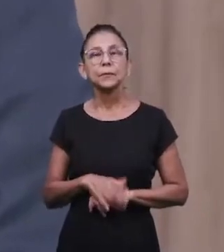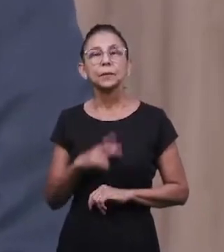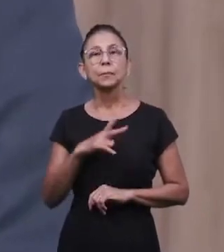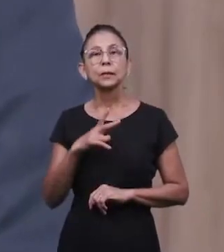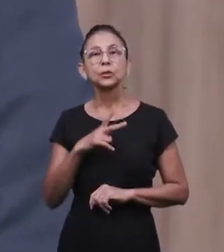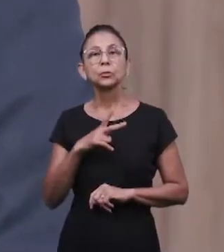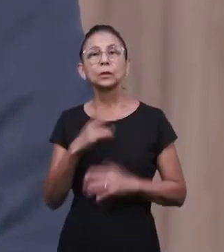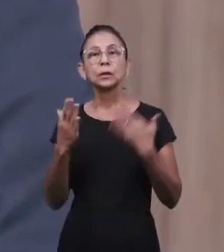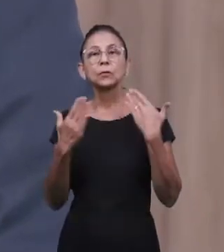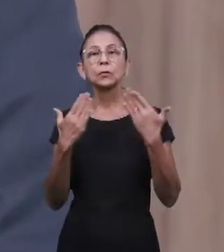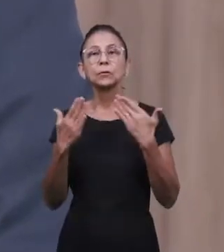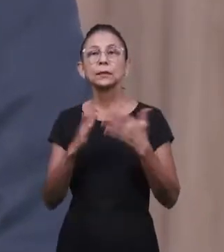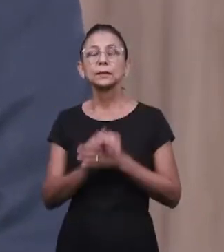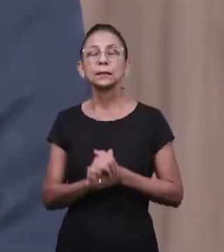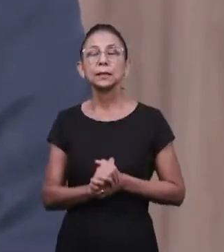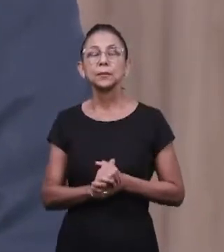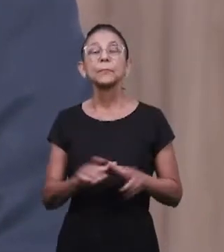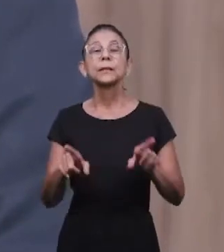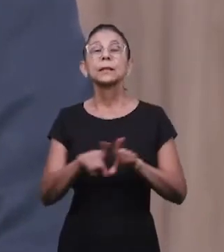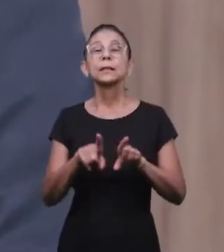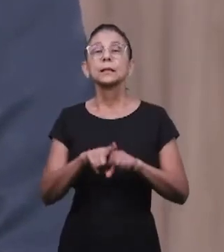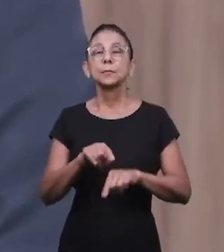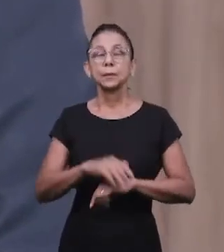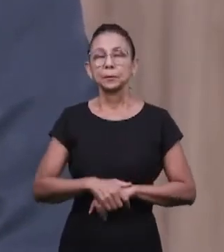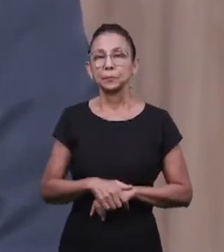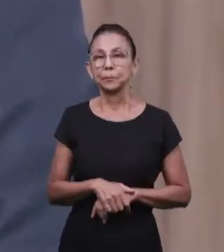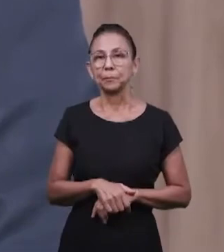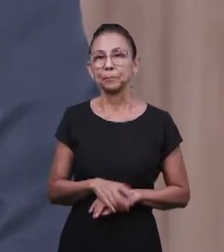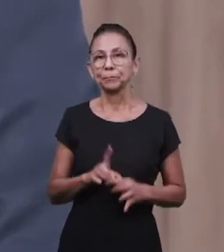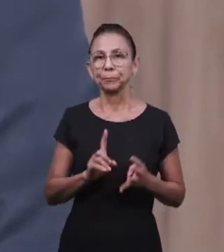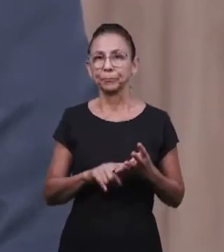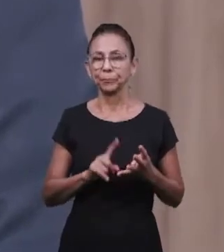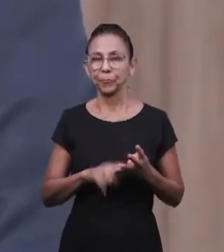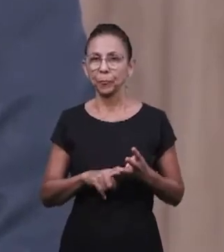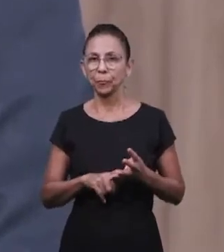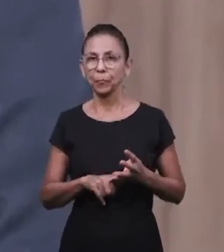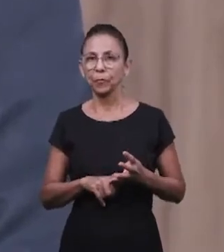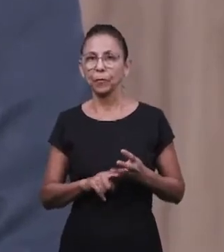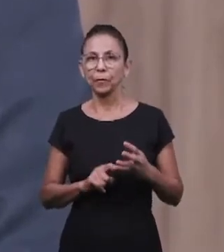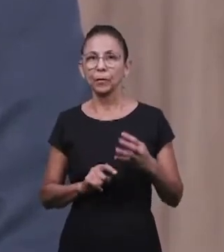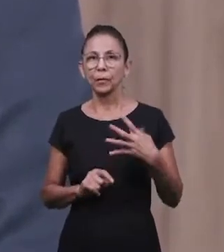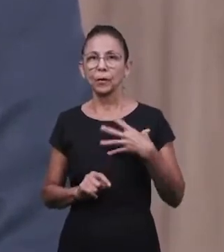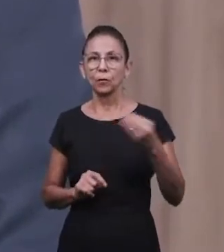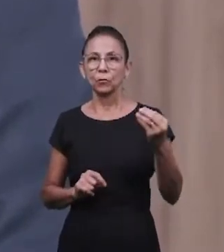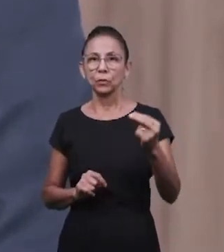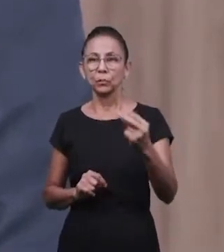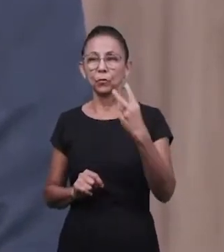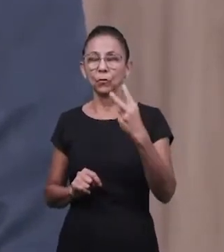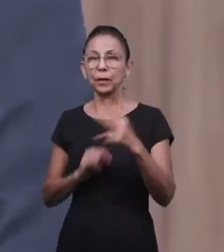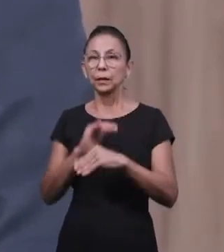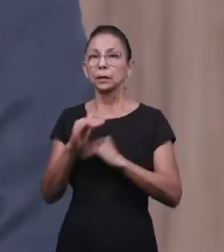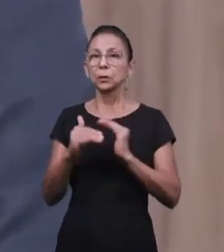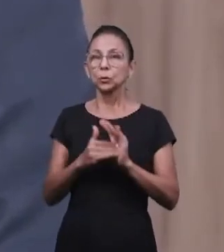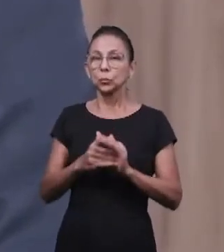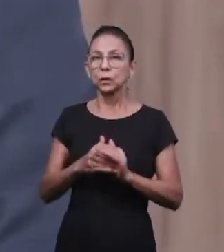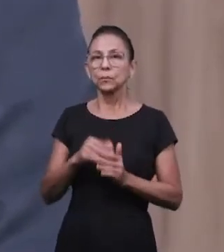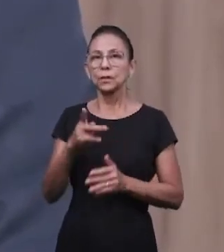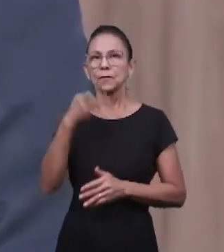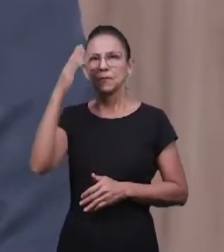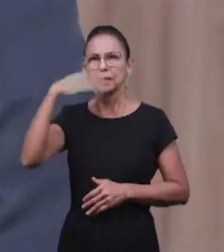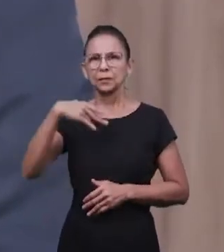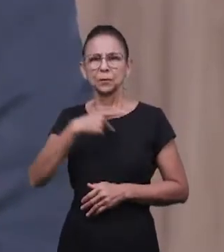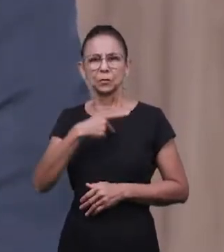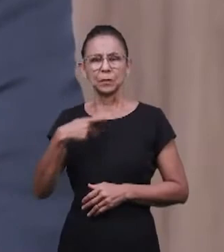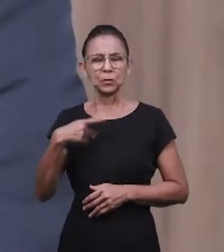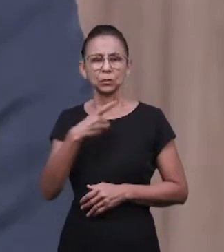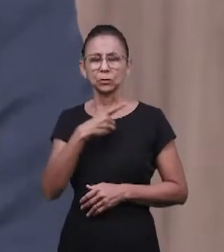você fale mal do pastor, do diácono, do obreiro, dos irmãos na frente do seu filho, a criança está ouvindo tudo. E você vai ver o